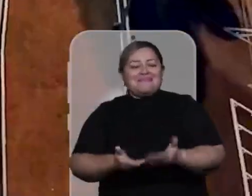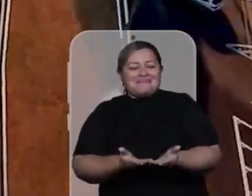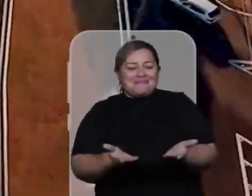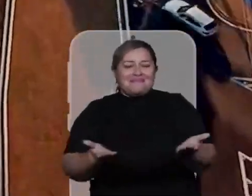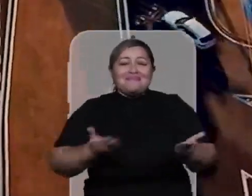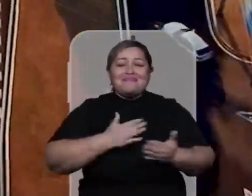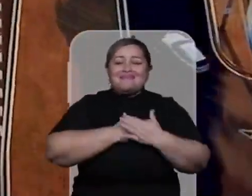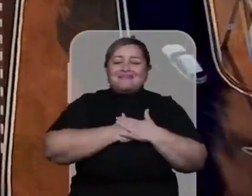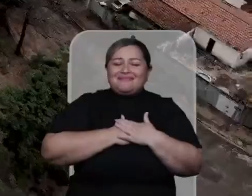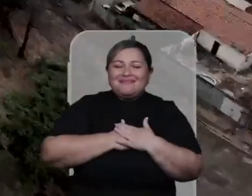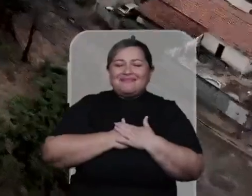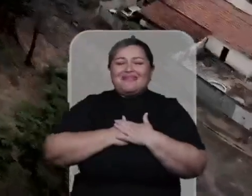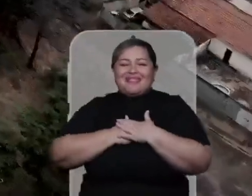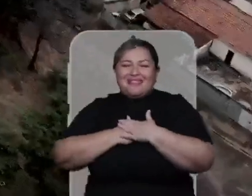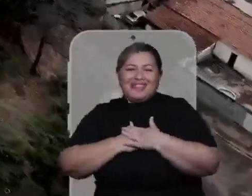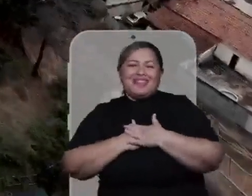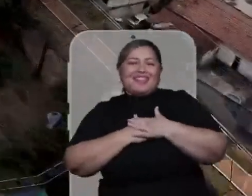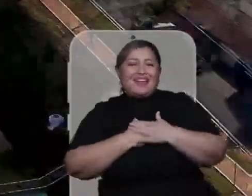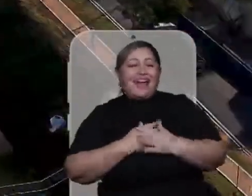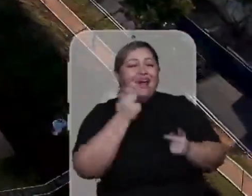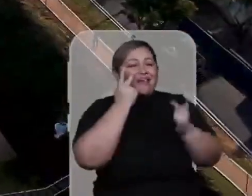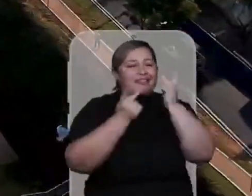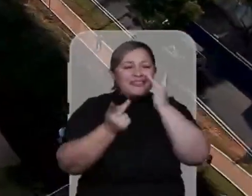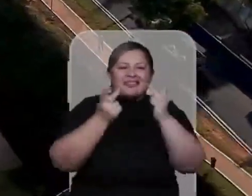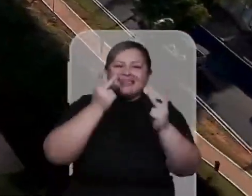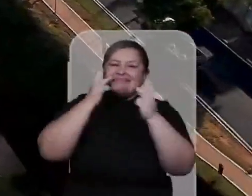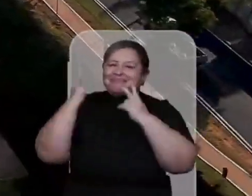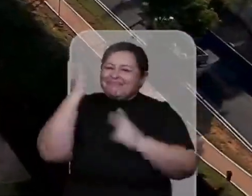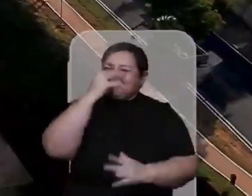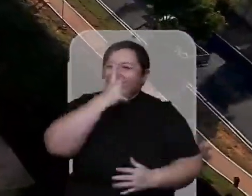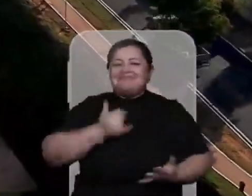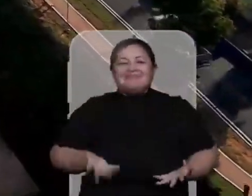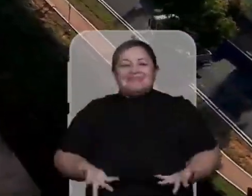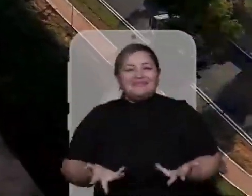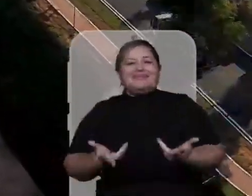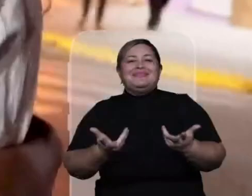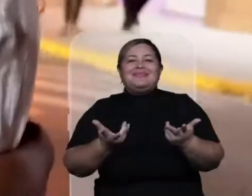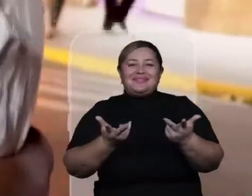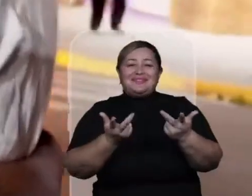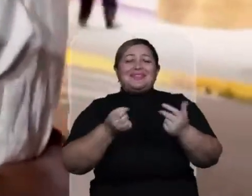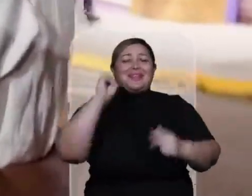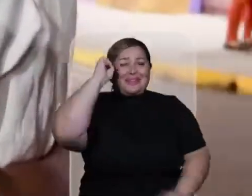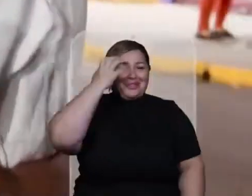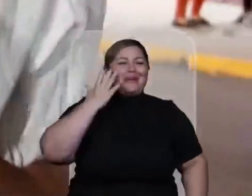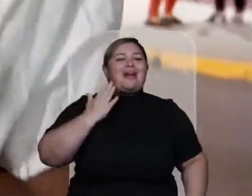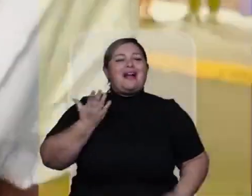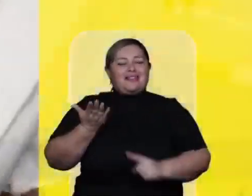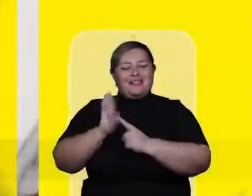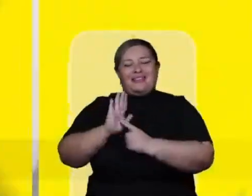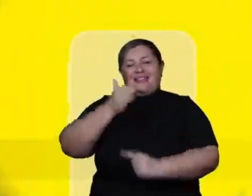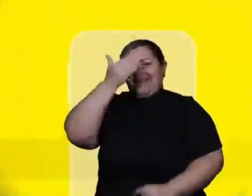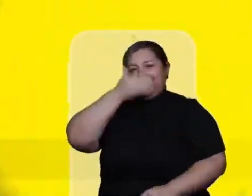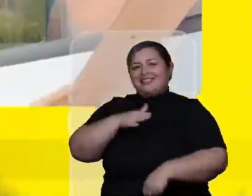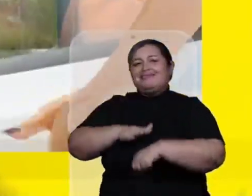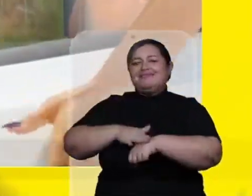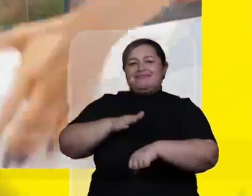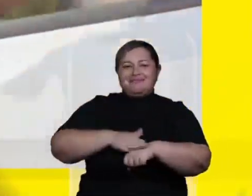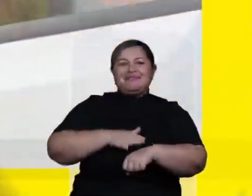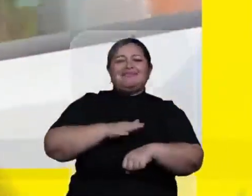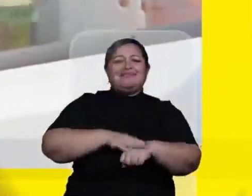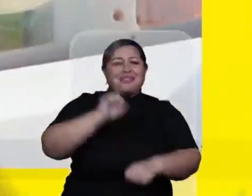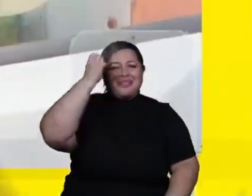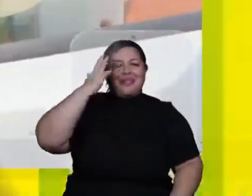minha terra querida, vejo que está mais bonita. Suelen mostrou o que